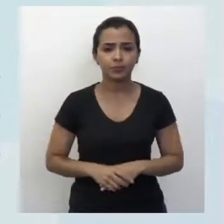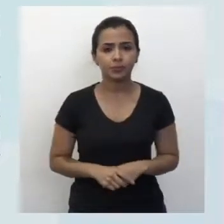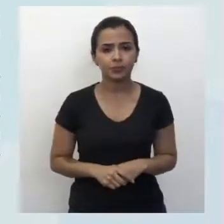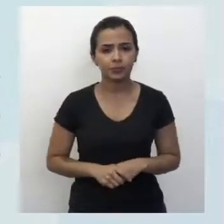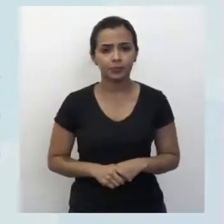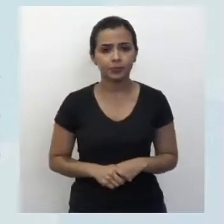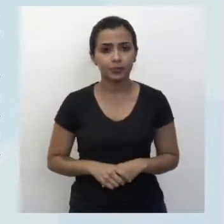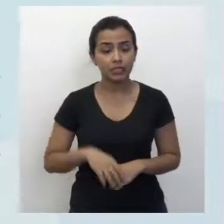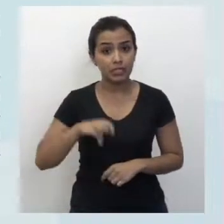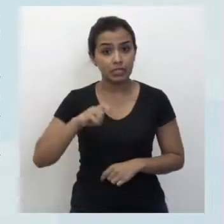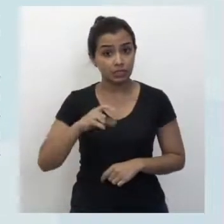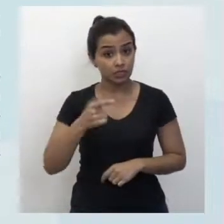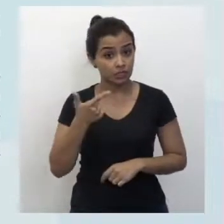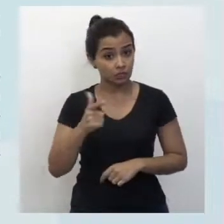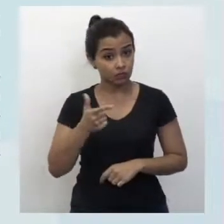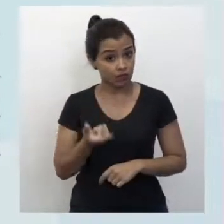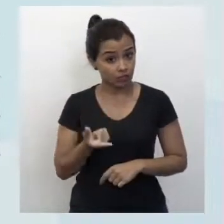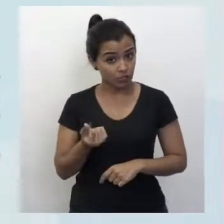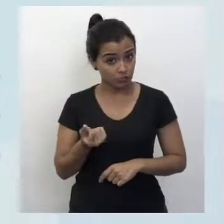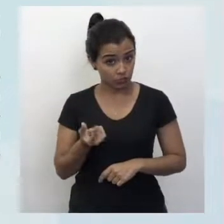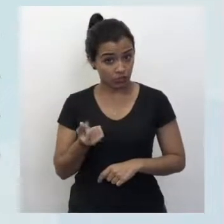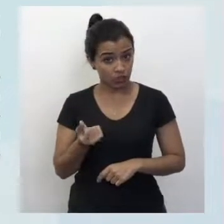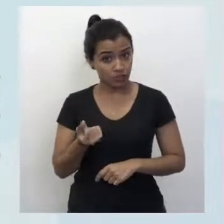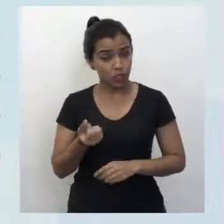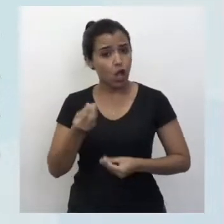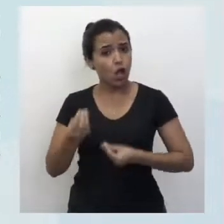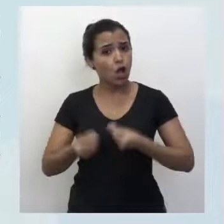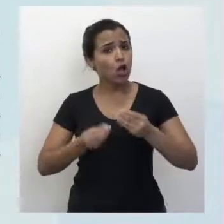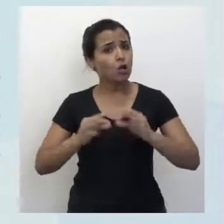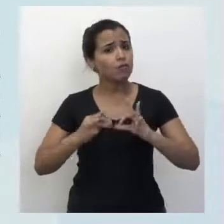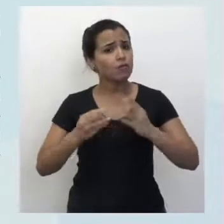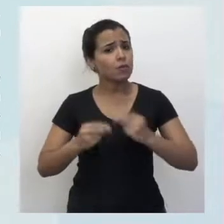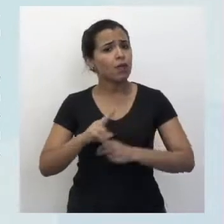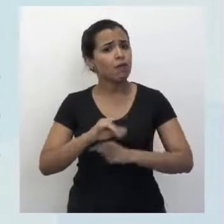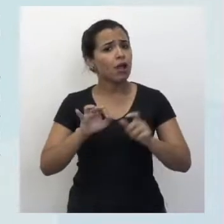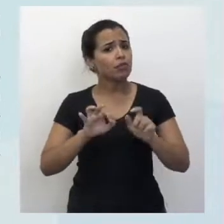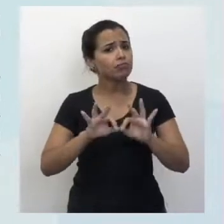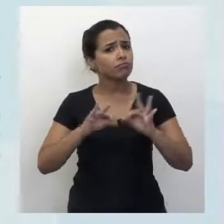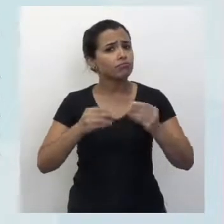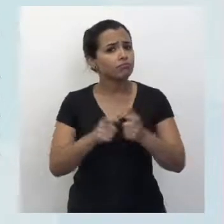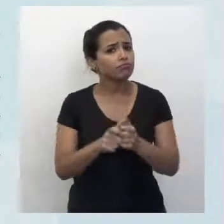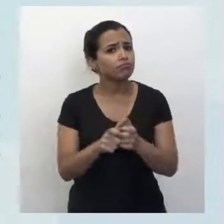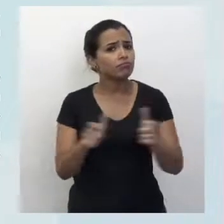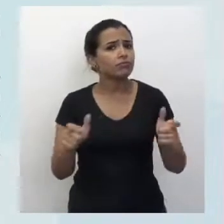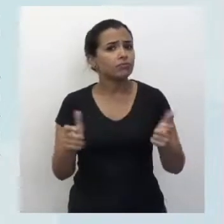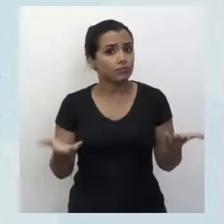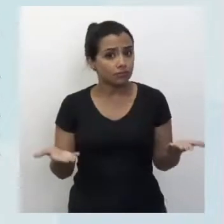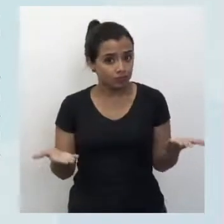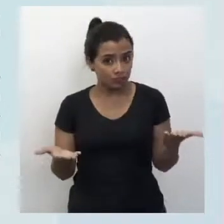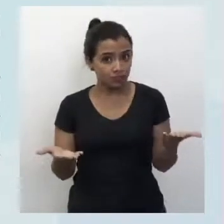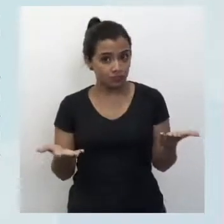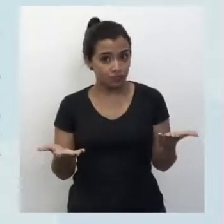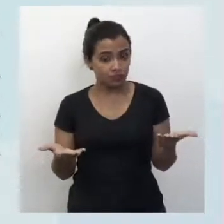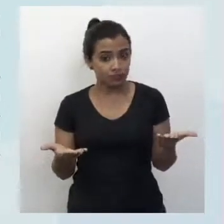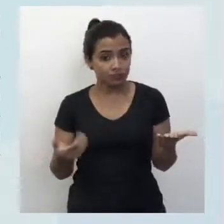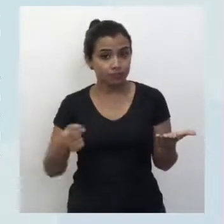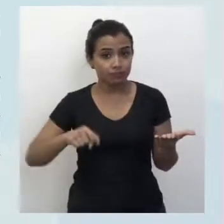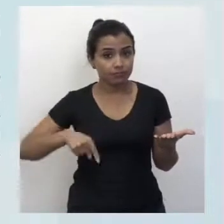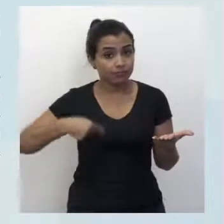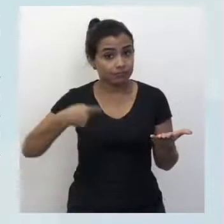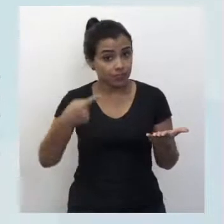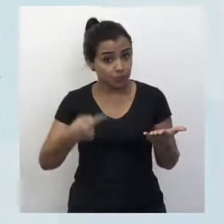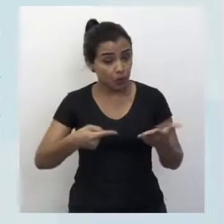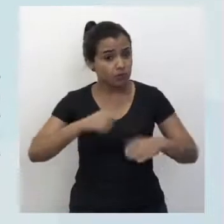Se não aparecer algum dinheiro, como é que a família há de aumentar? E depois, há